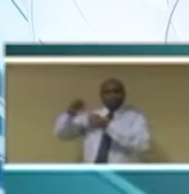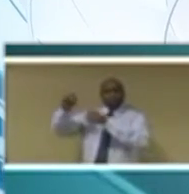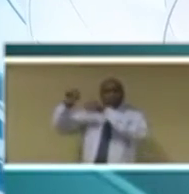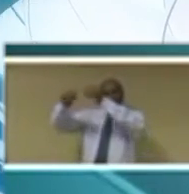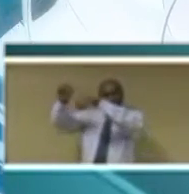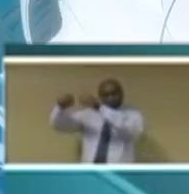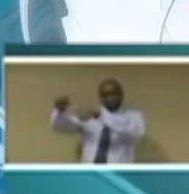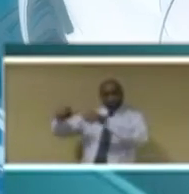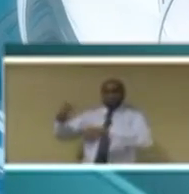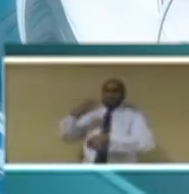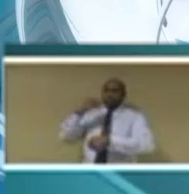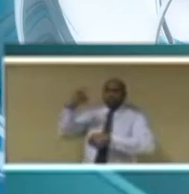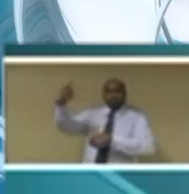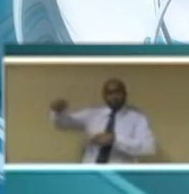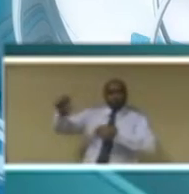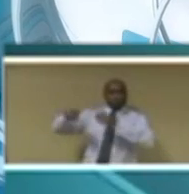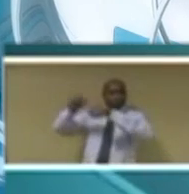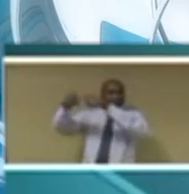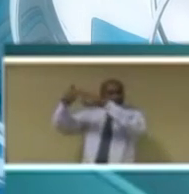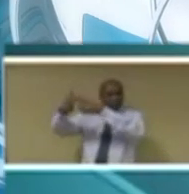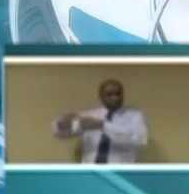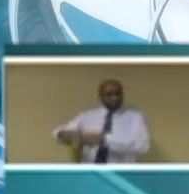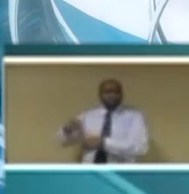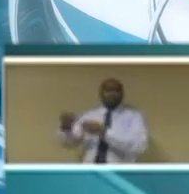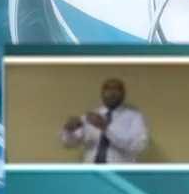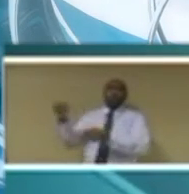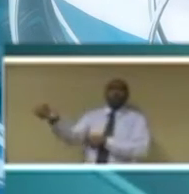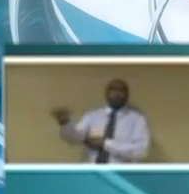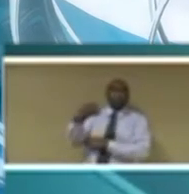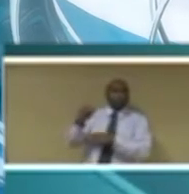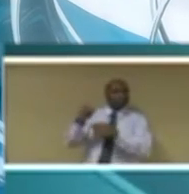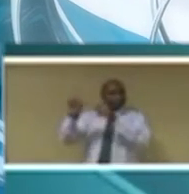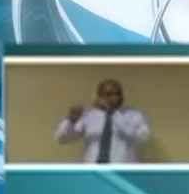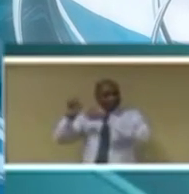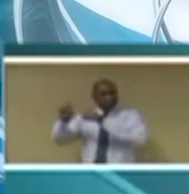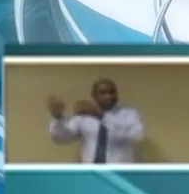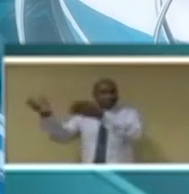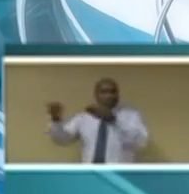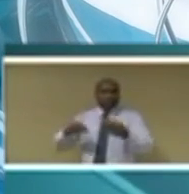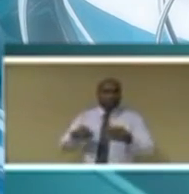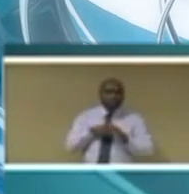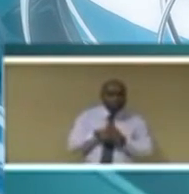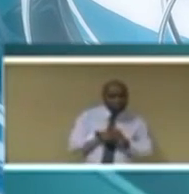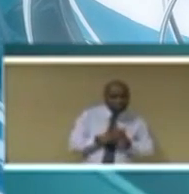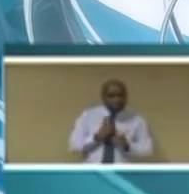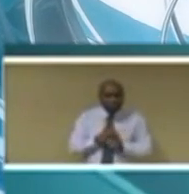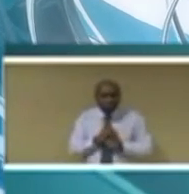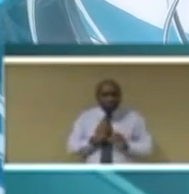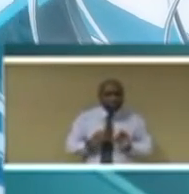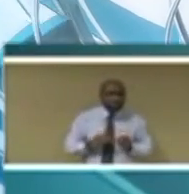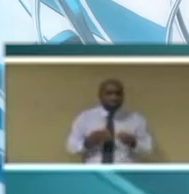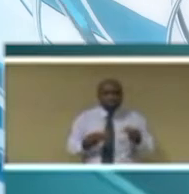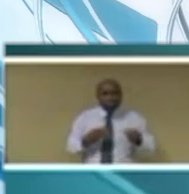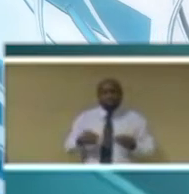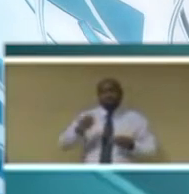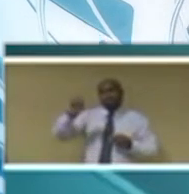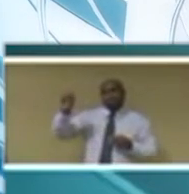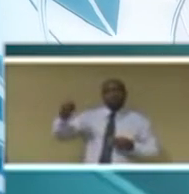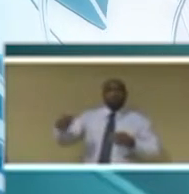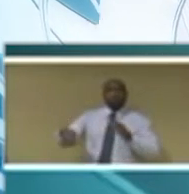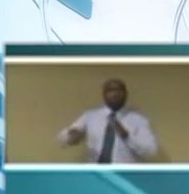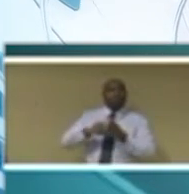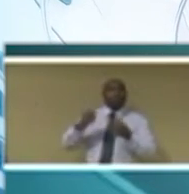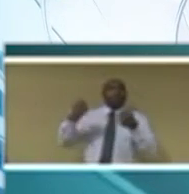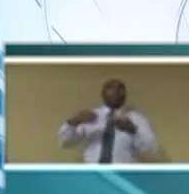será proporcionada pela conversão da presente representação de natureza interna em tomada de contas ordinária, o qual, sem dúvida alguma,